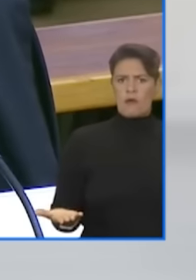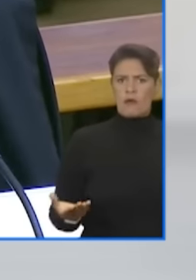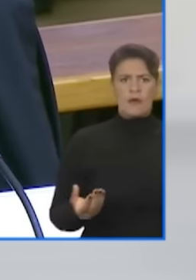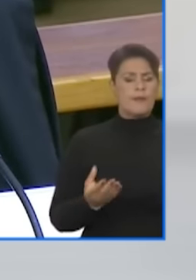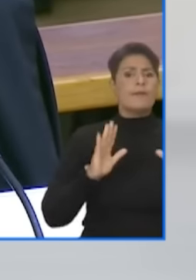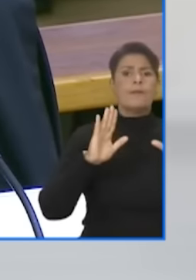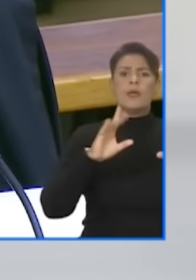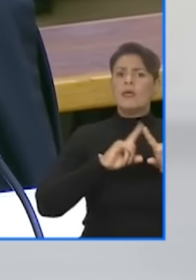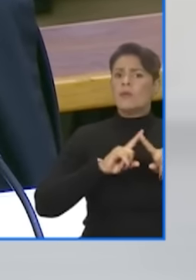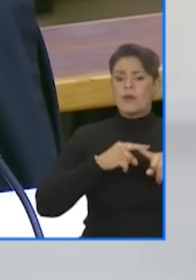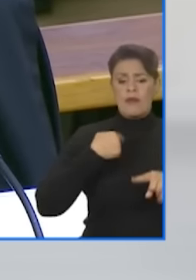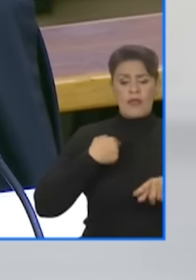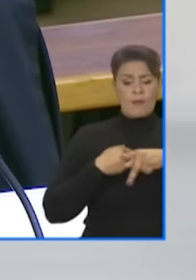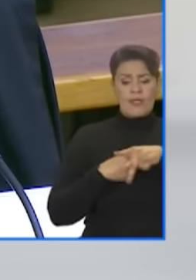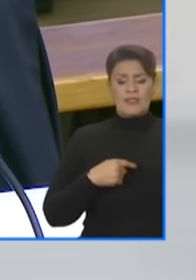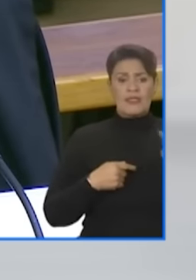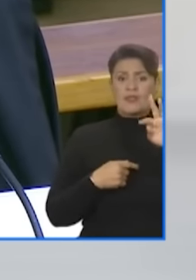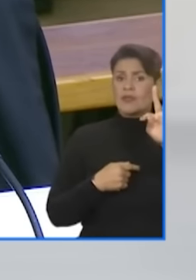Alexandre de Moraes